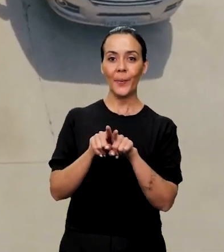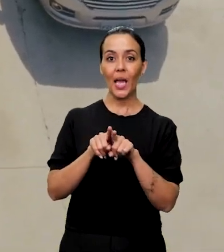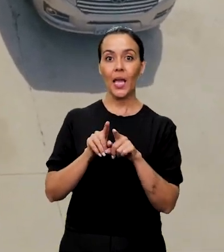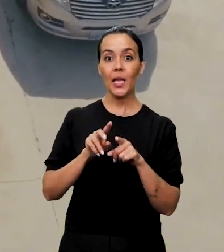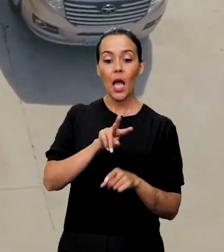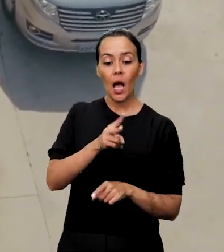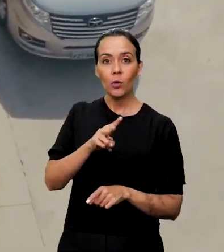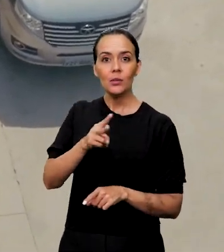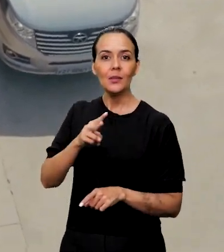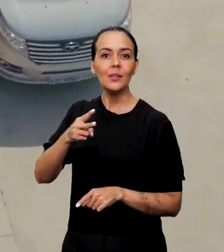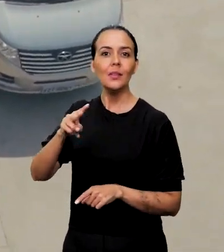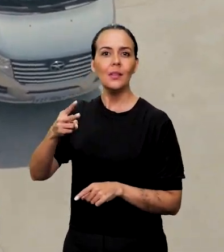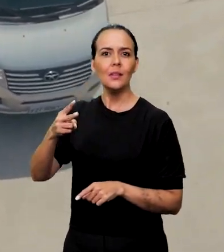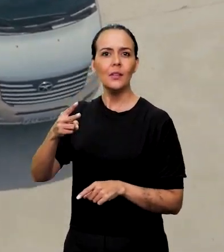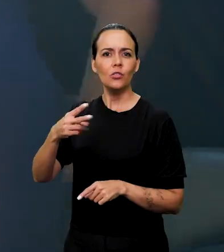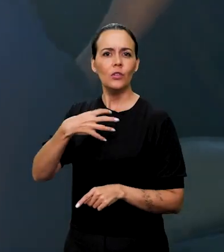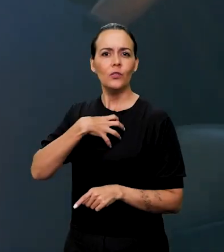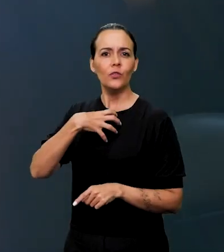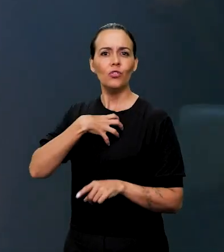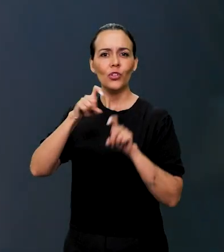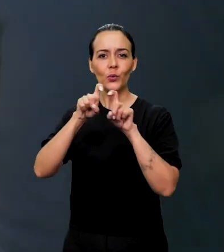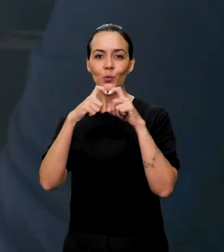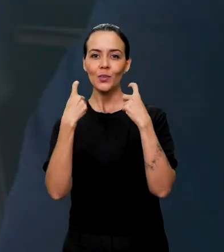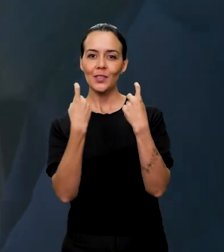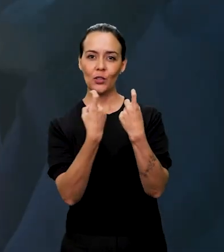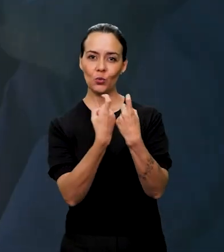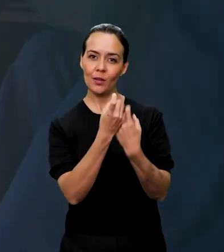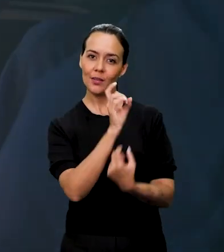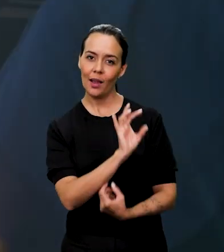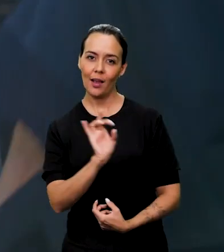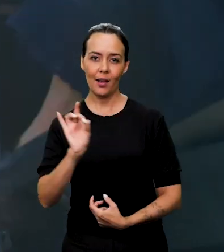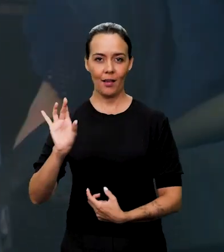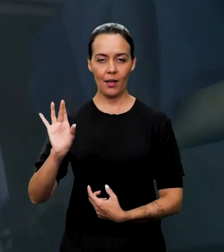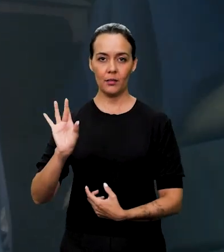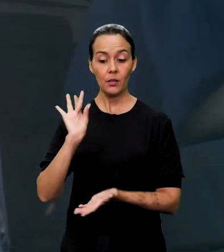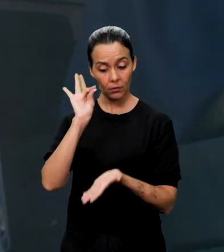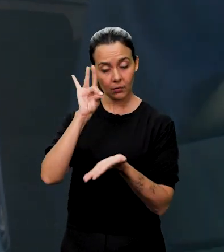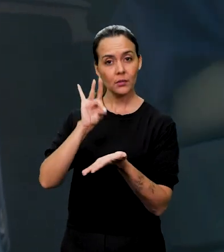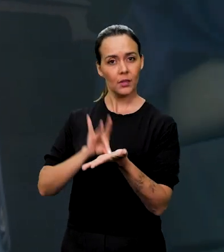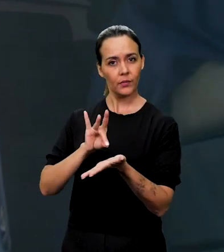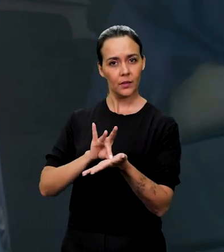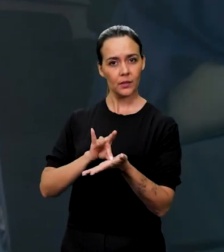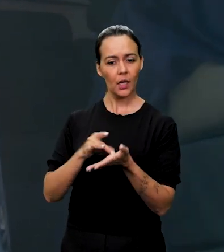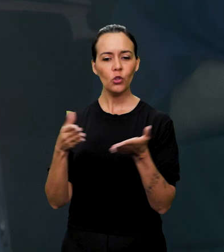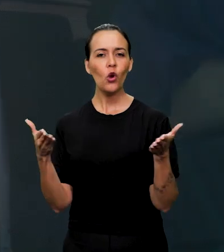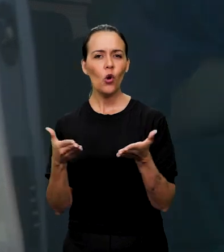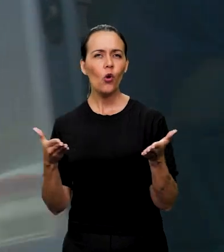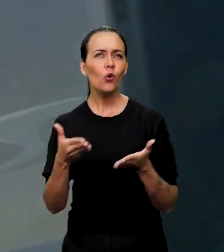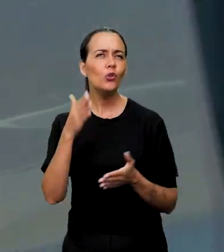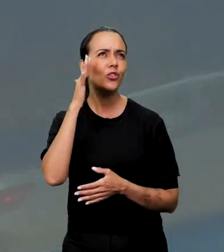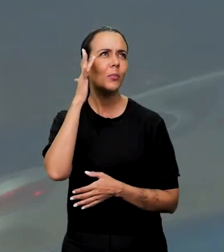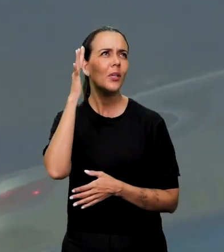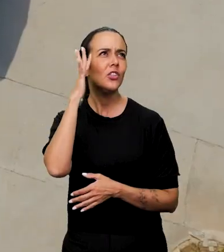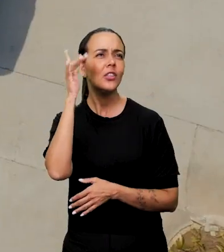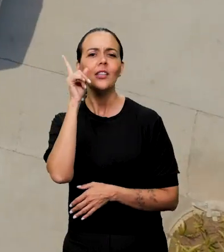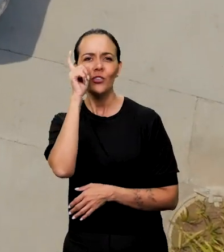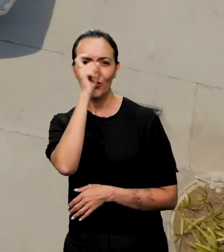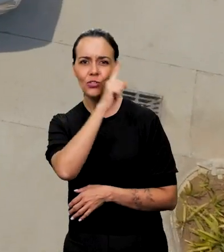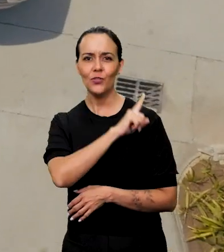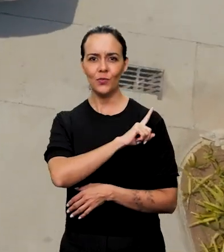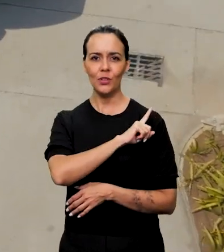de sexualidade, não é? Gingando vai até uma van. Na realidade, hoje é difícil imaginar, é difícil pensar